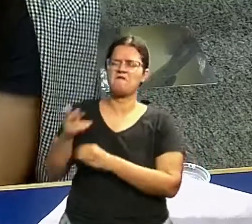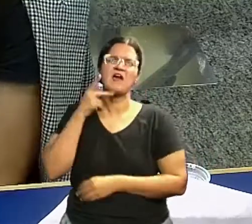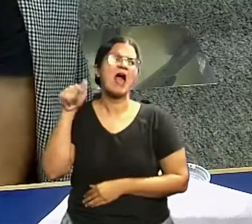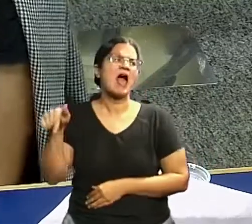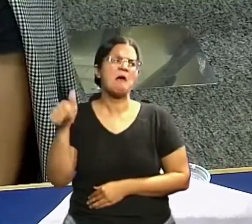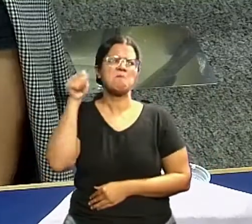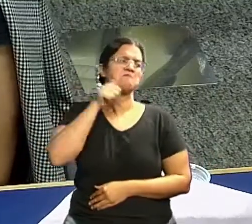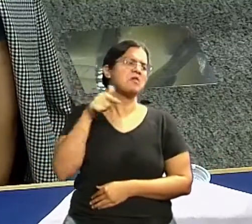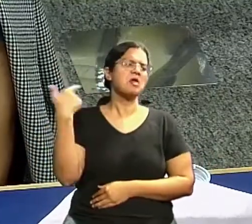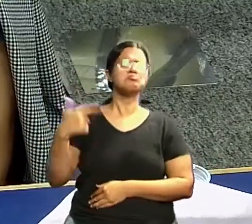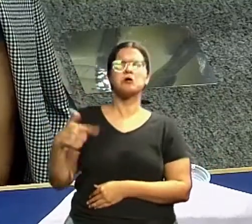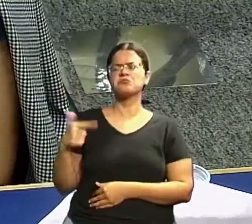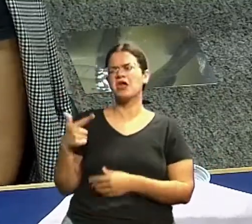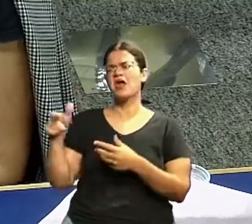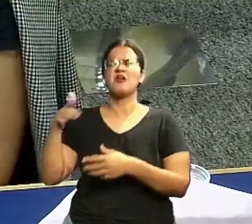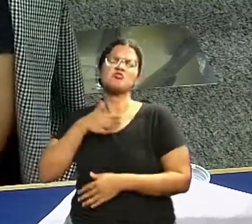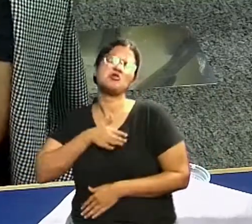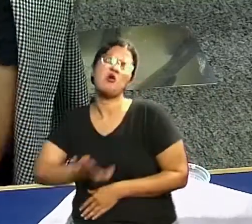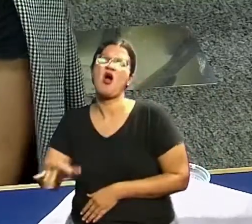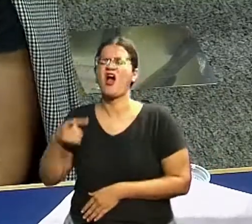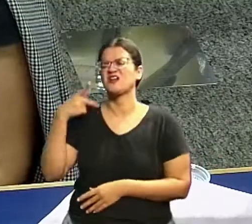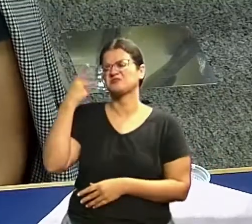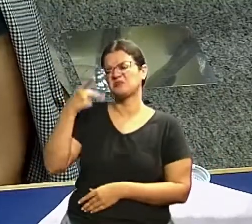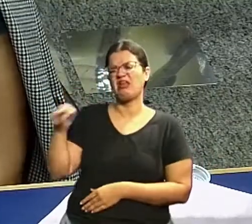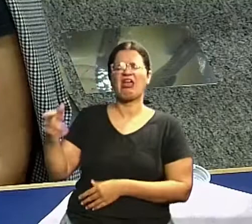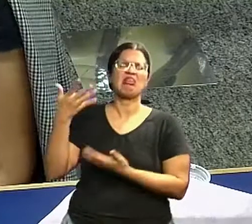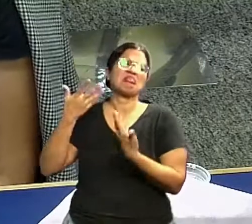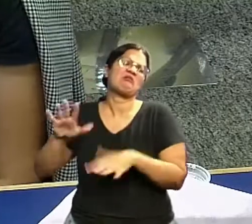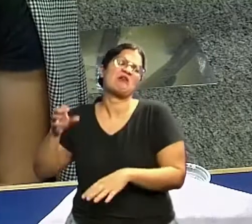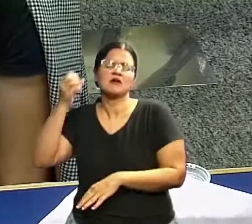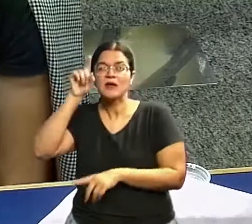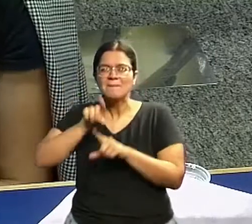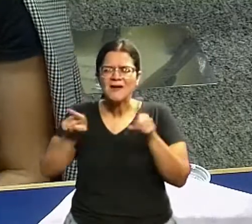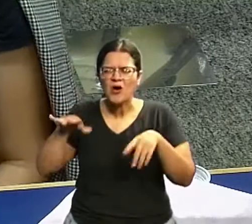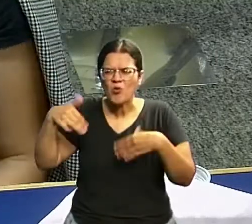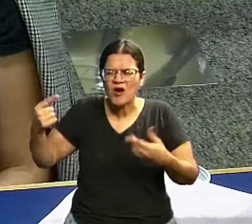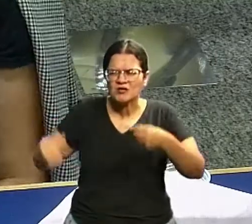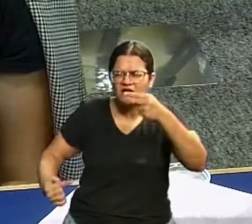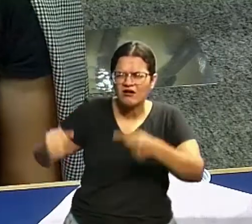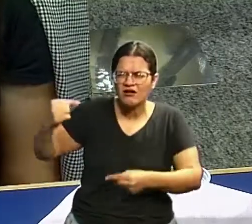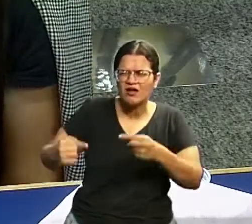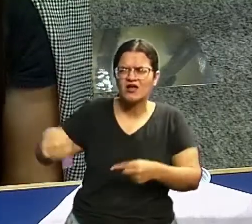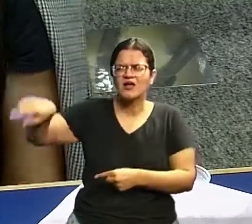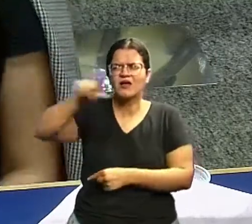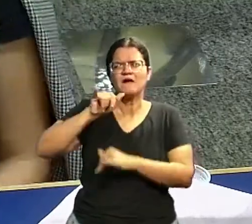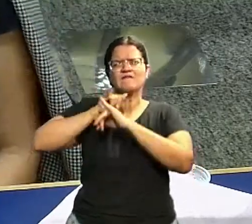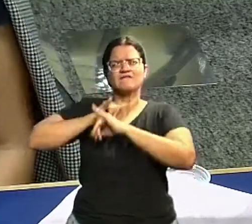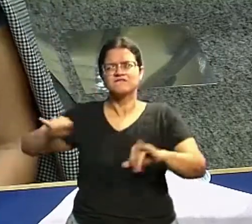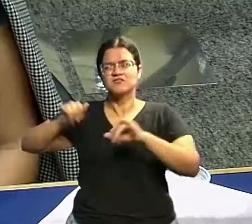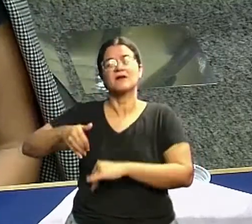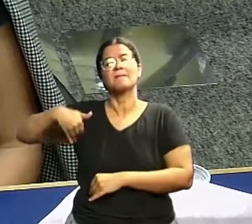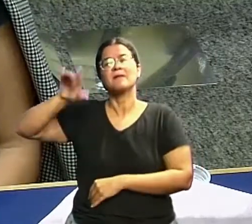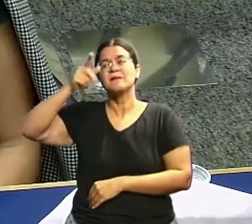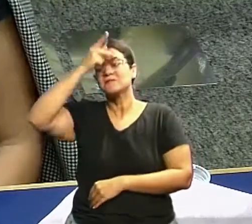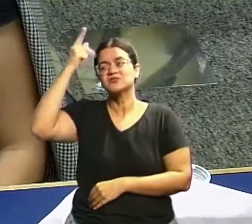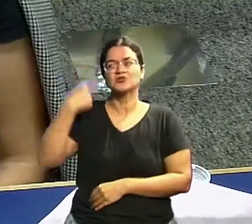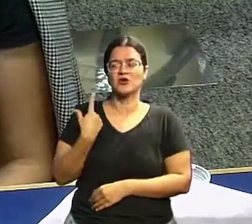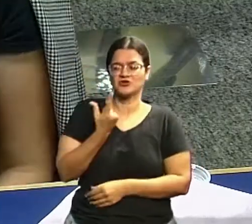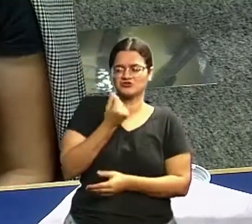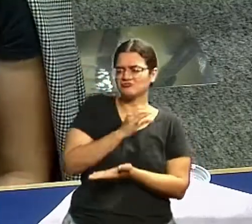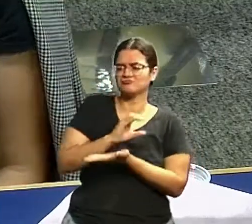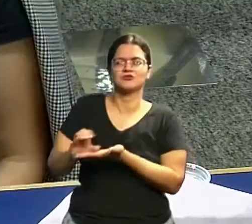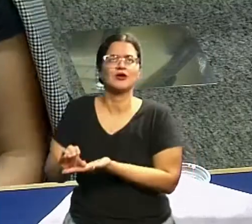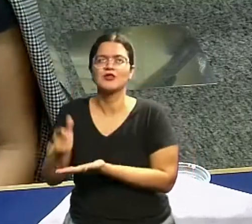que mulheres não se interessam por política, que a gente nunca quer saber, mas na hora da disputa, as nossas campanhas são as que ganham menos dinheiro.